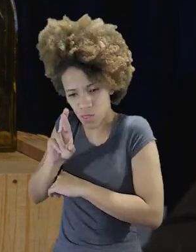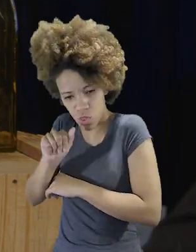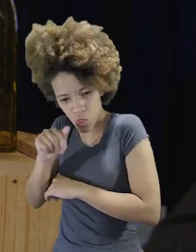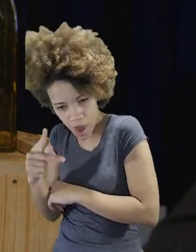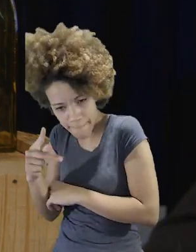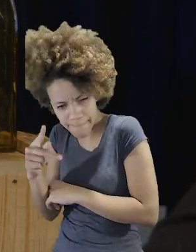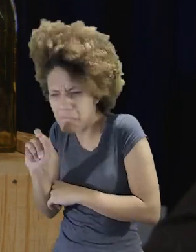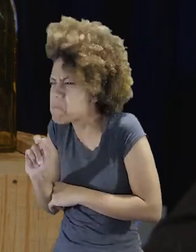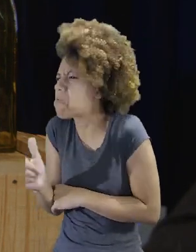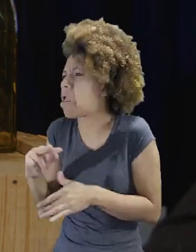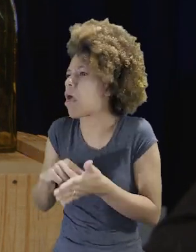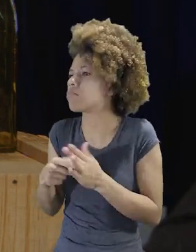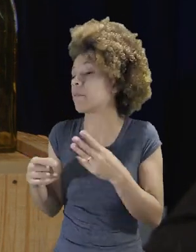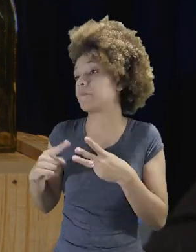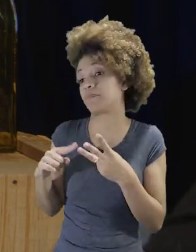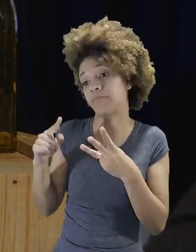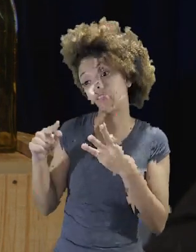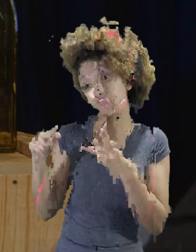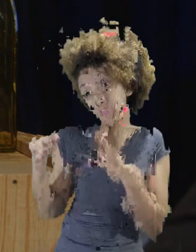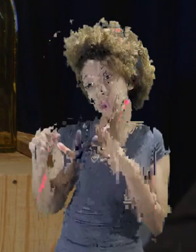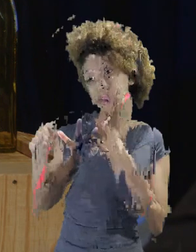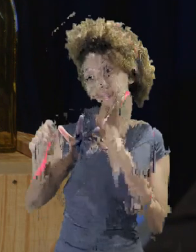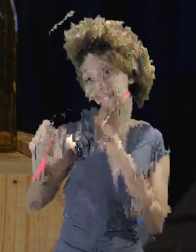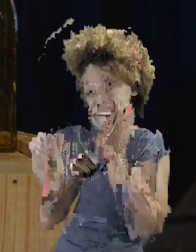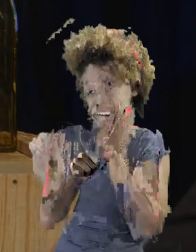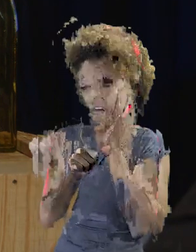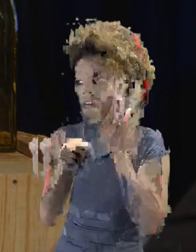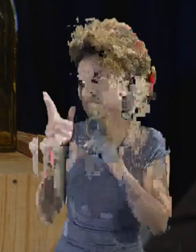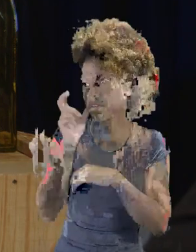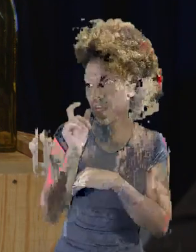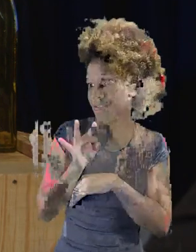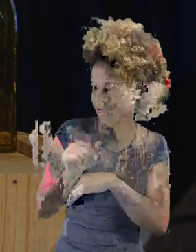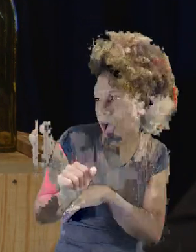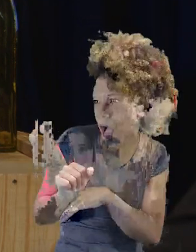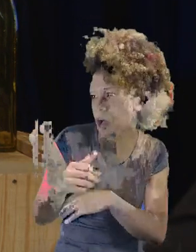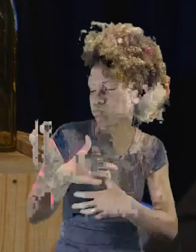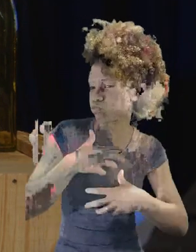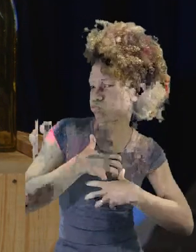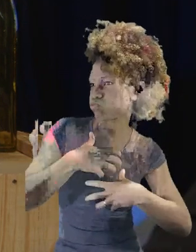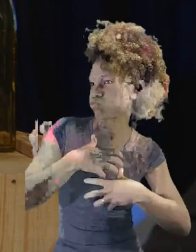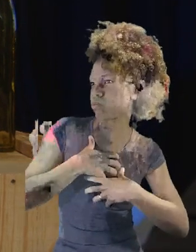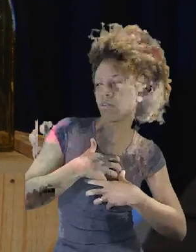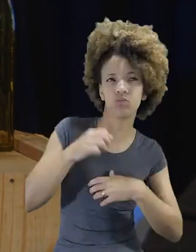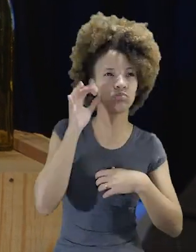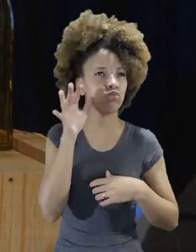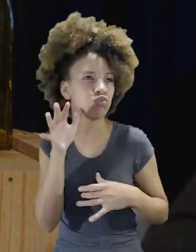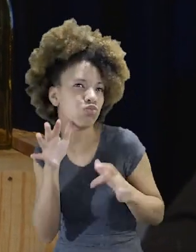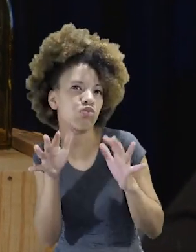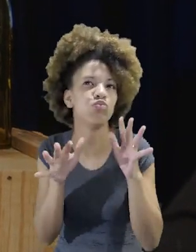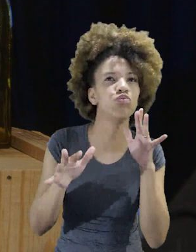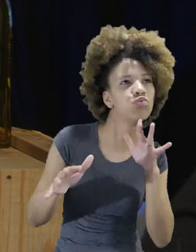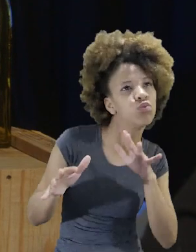dentro do Rap você tem diversos tipos de bits diferentes diversos tipos de batidas